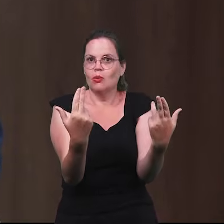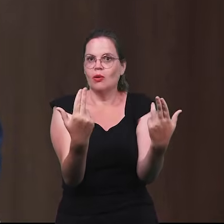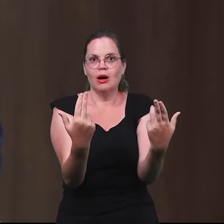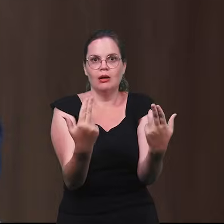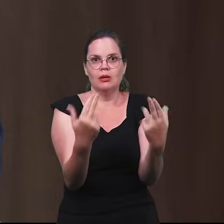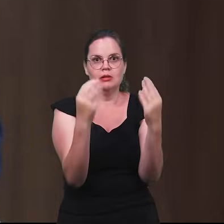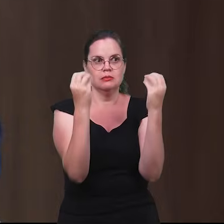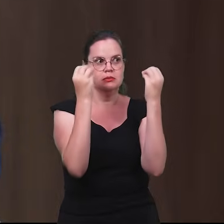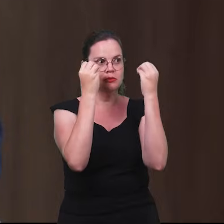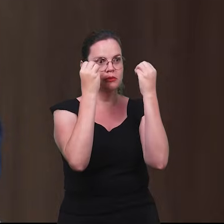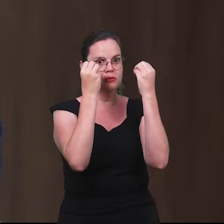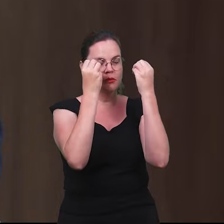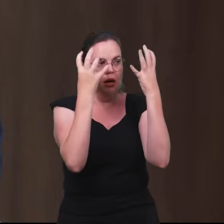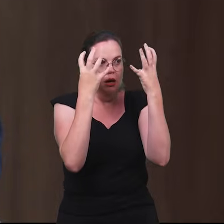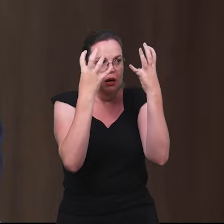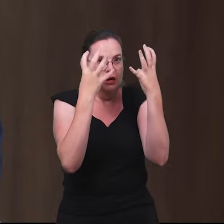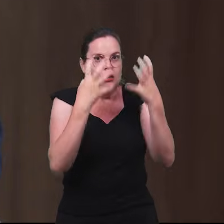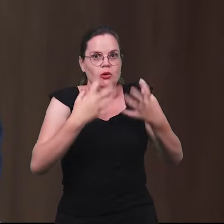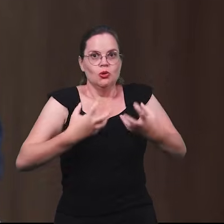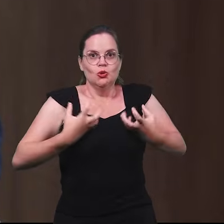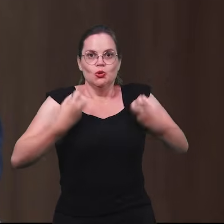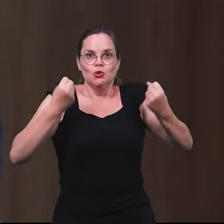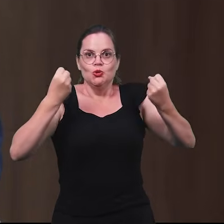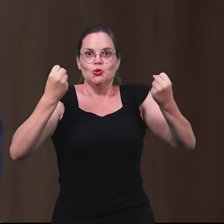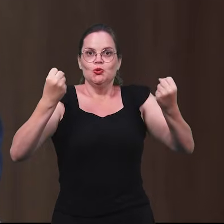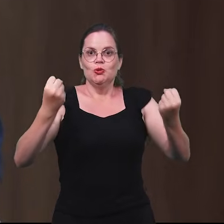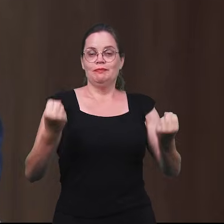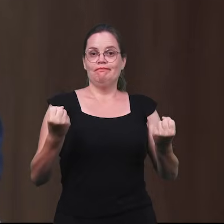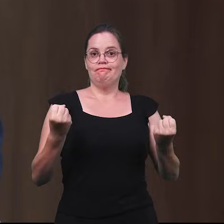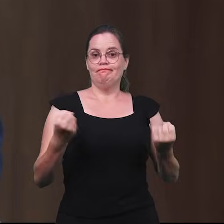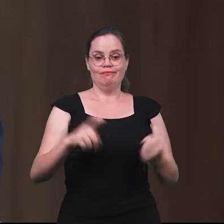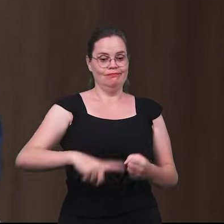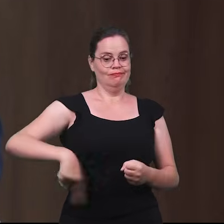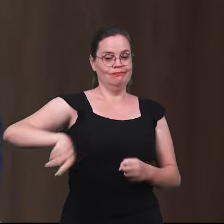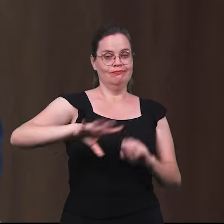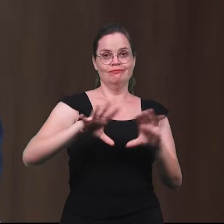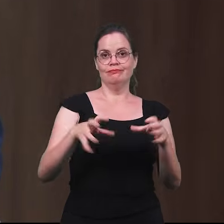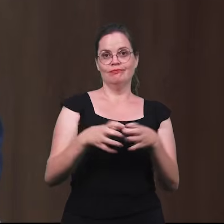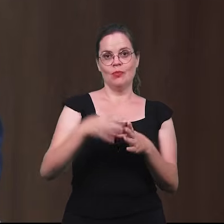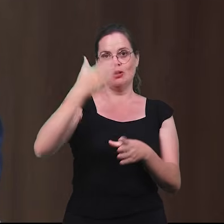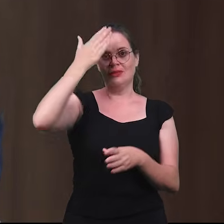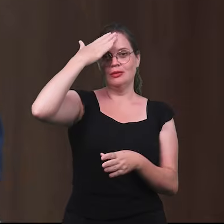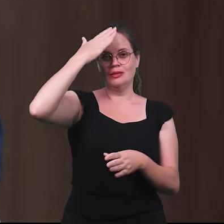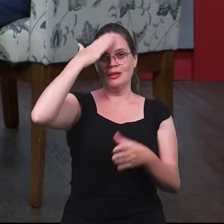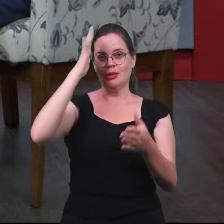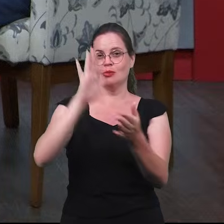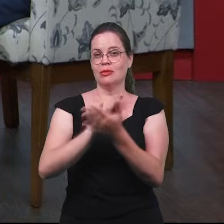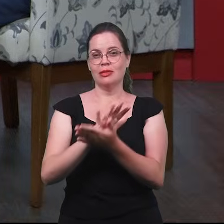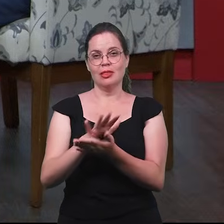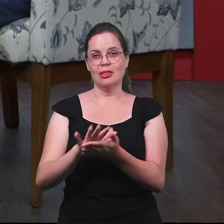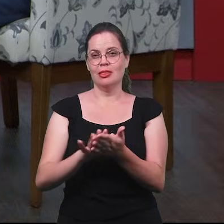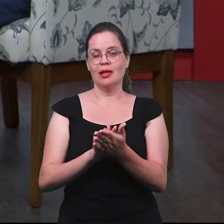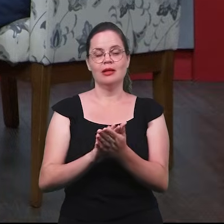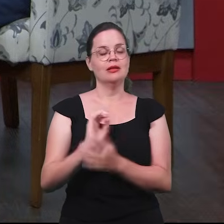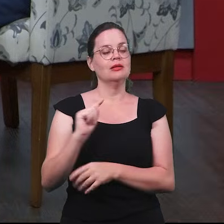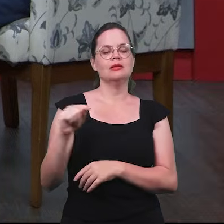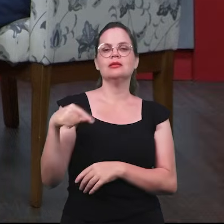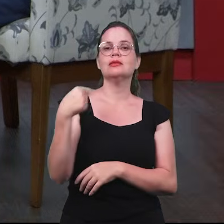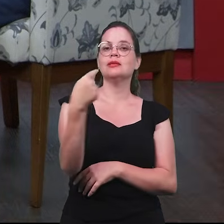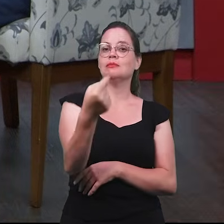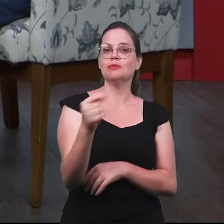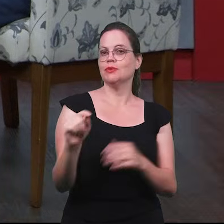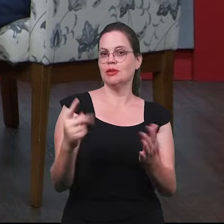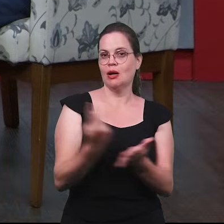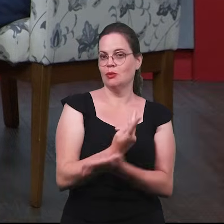a visão. Então ninguém conseguiu decifrar. Pastor Gerson, o que acontece em seguida? Que ele